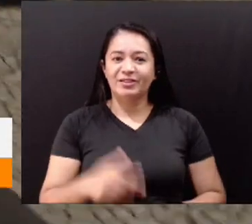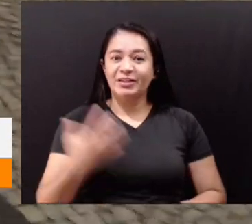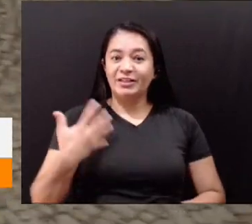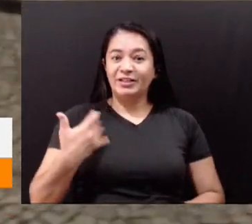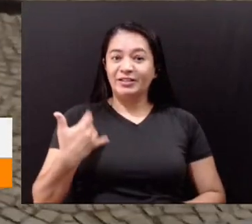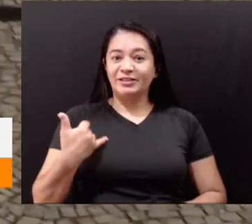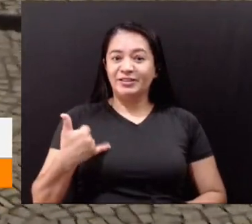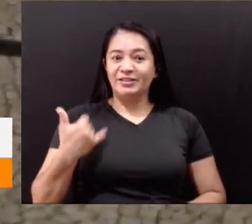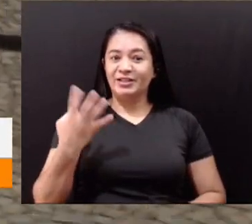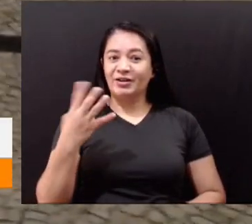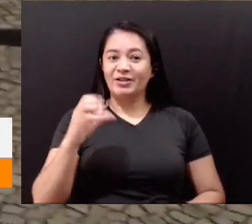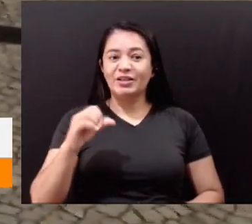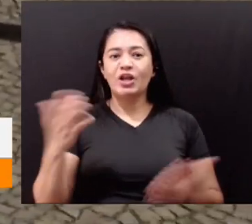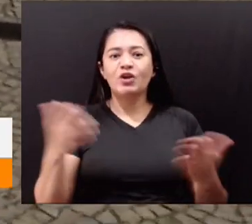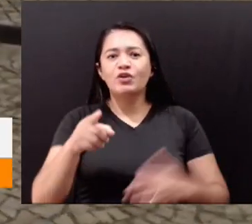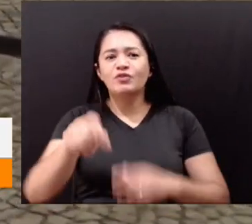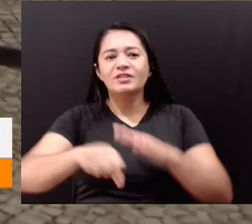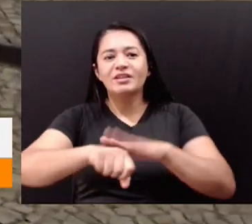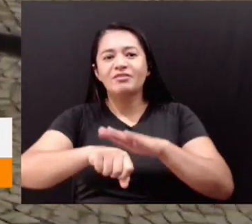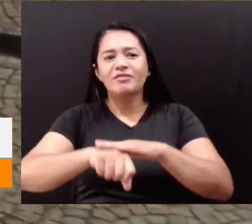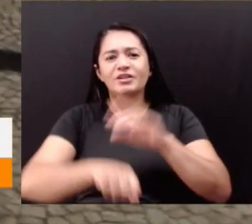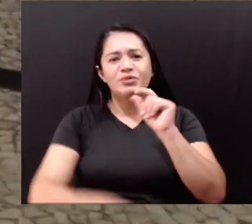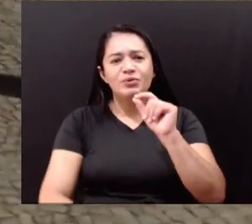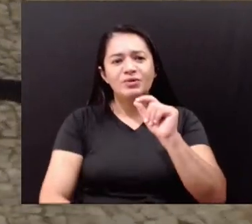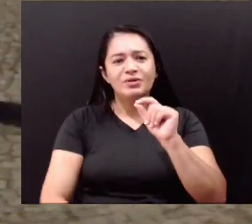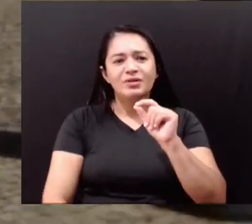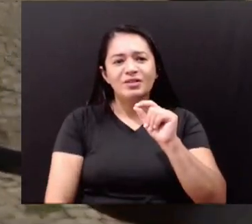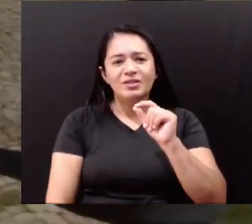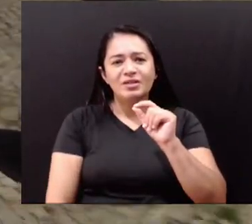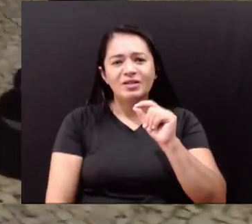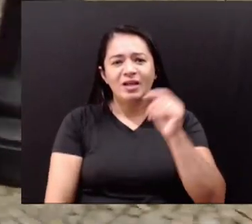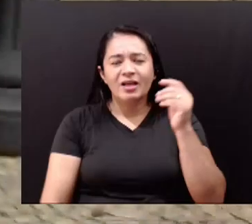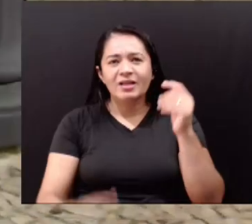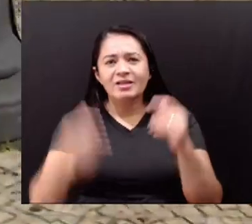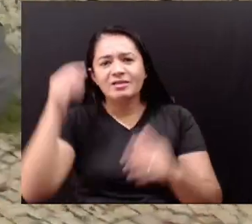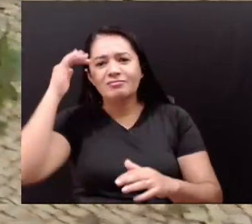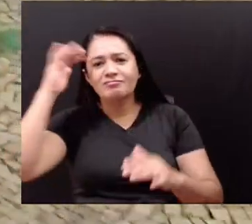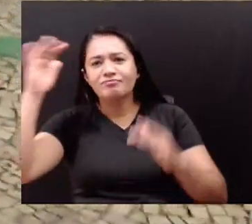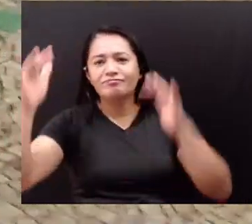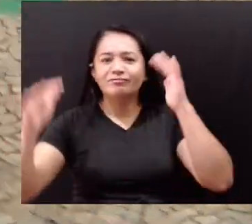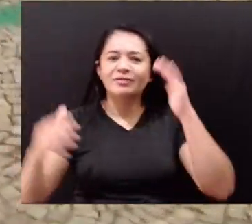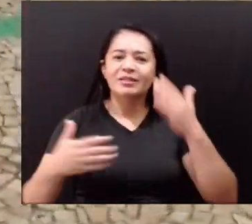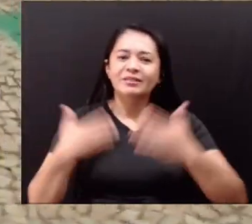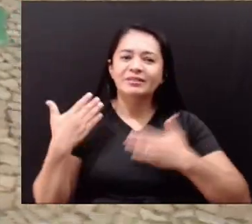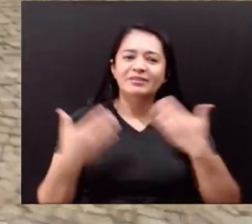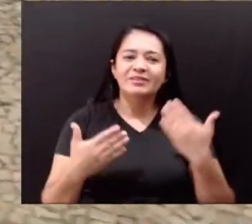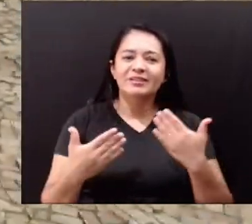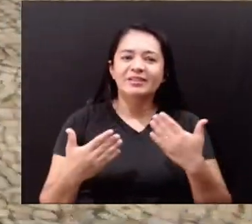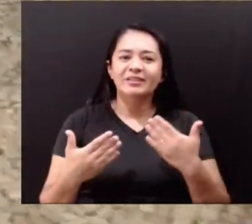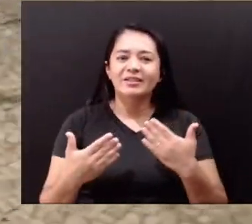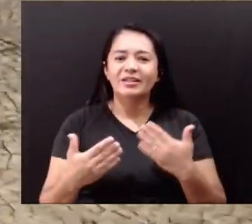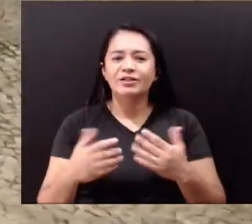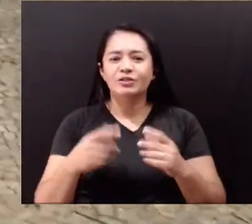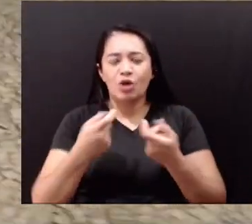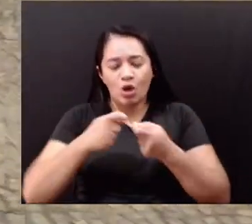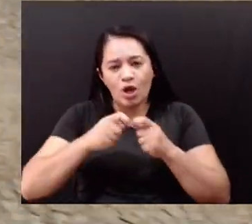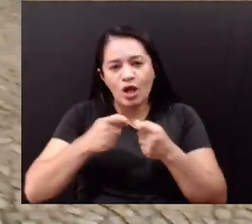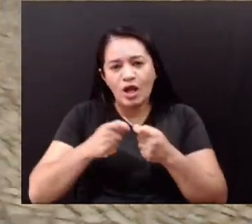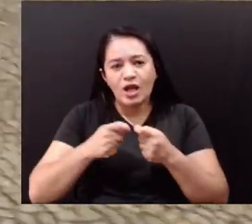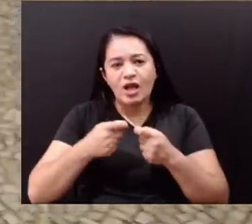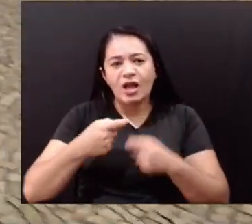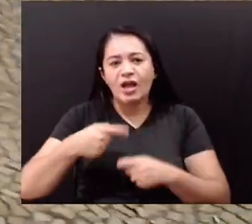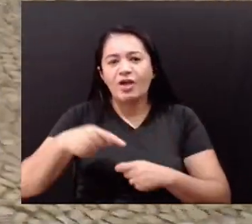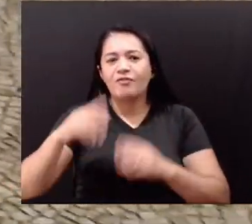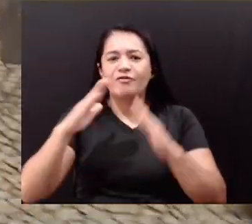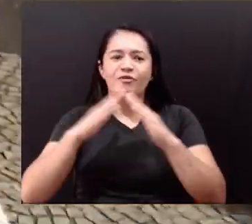senhora faz para distrair a cabeça e tudo mais? Faço artesanato, vou nas igrejas e